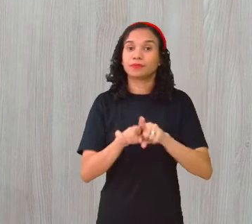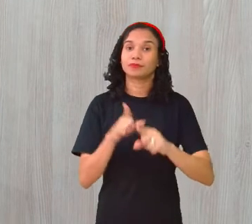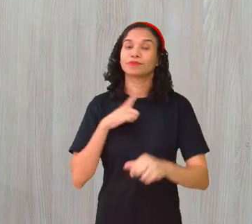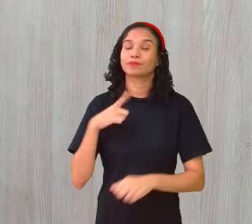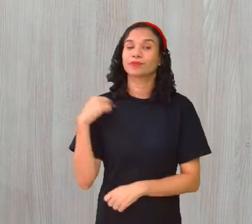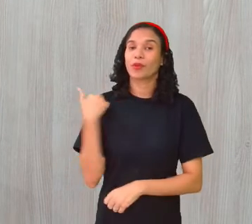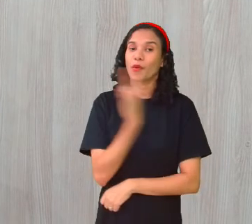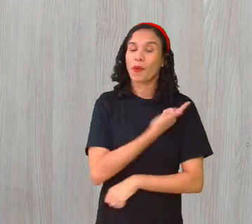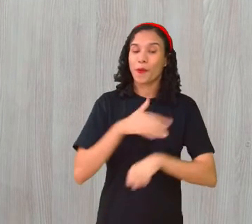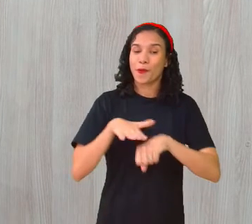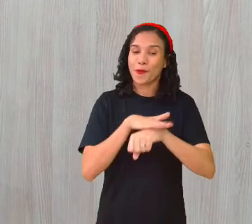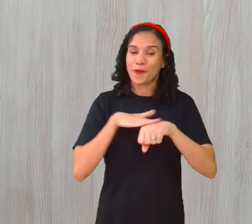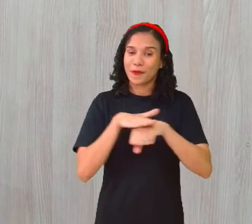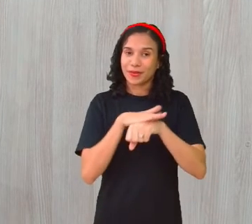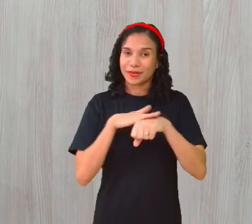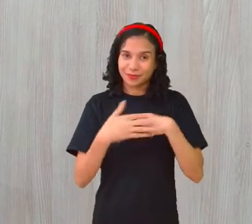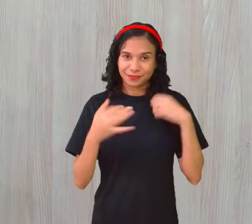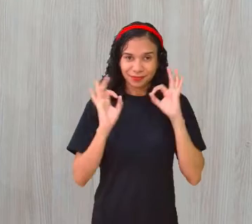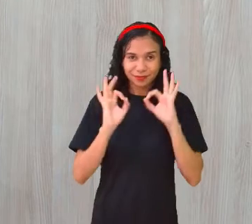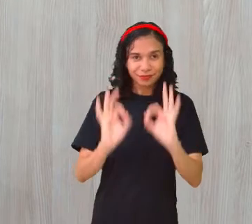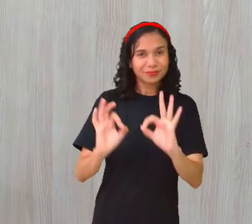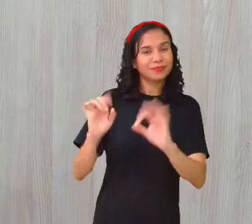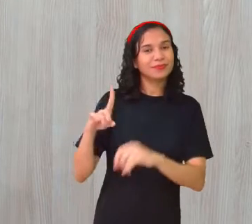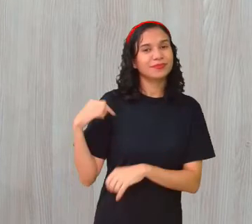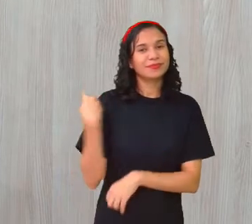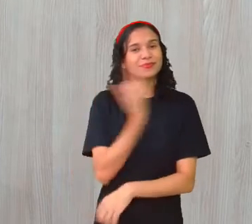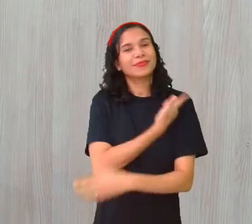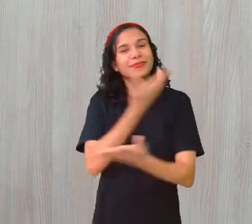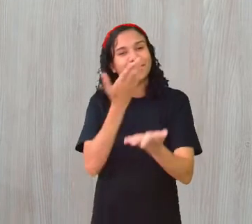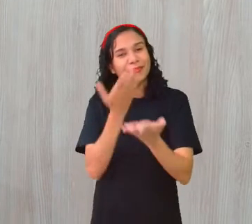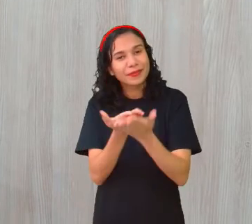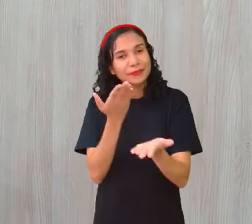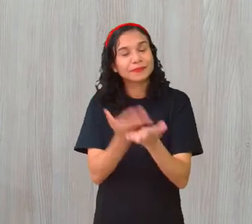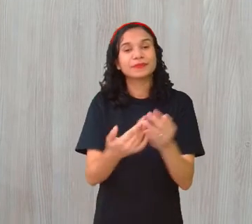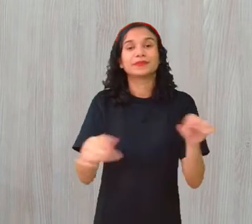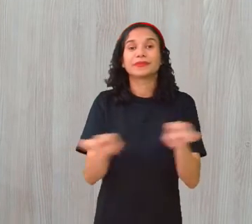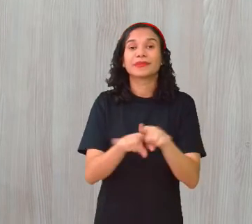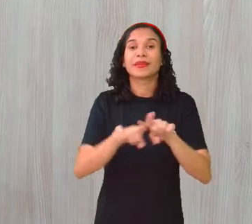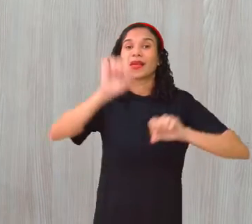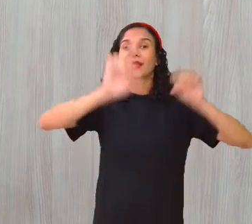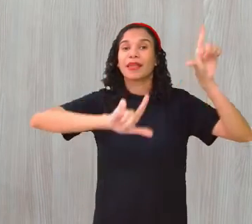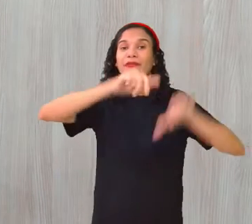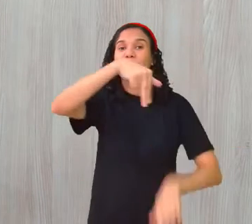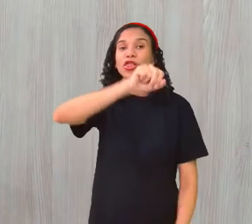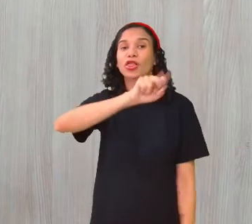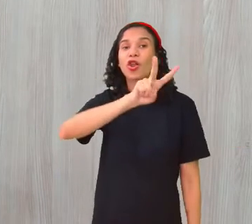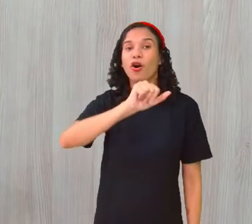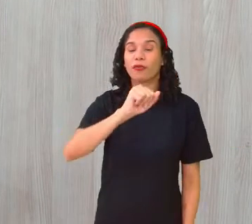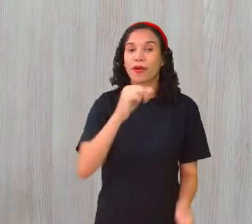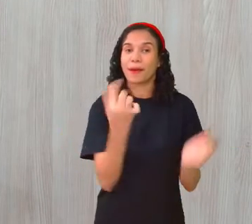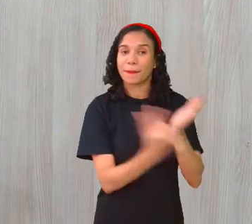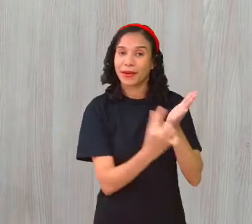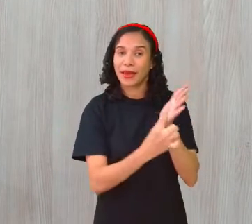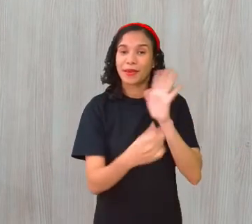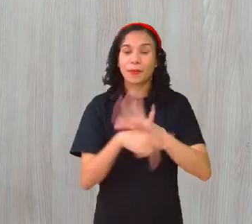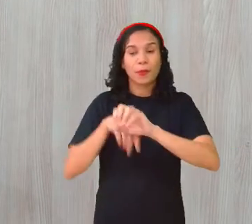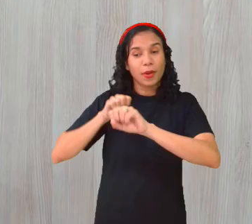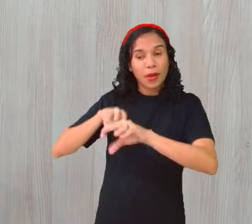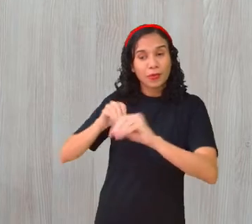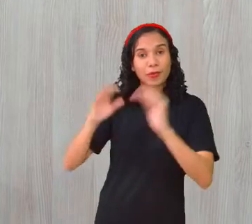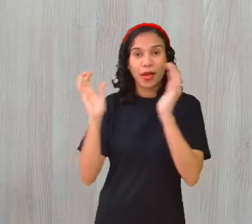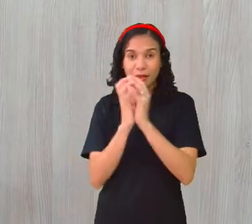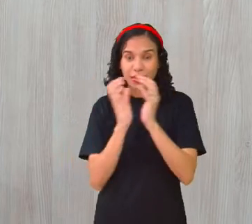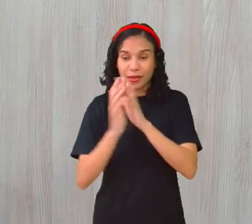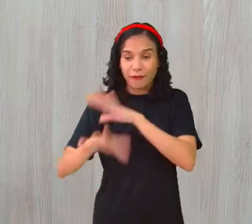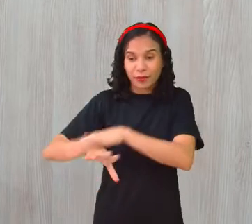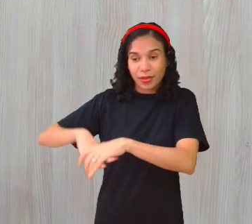aqui simultaneamente com a nossa aula. Tela da TV Nova Nordeste, aplicativo do Educa Recife e também